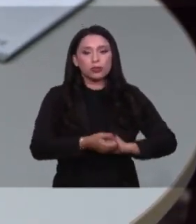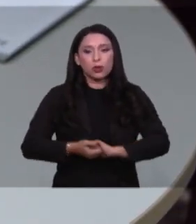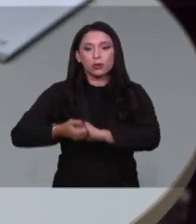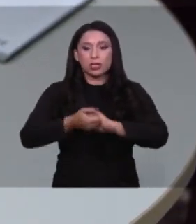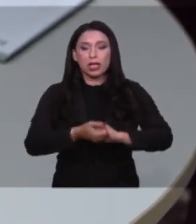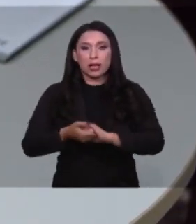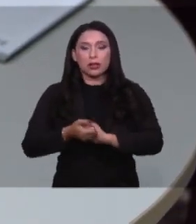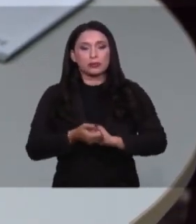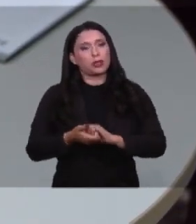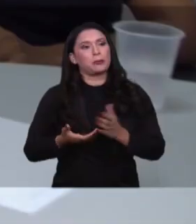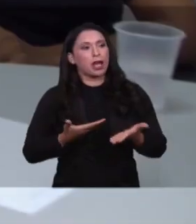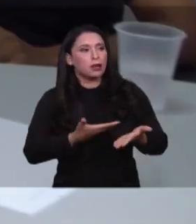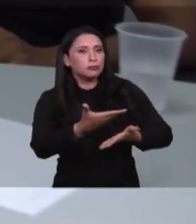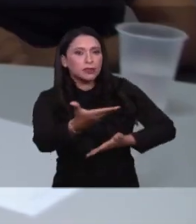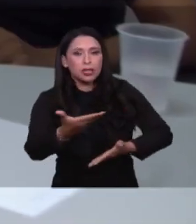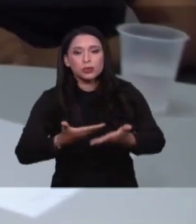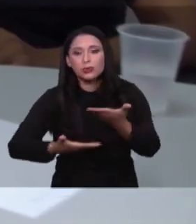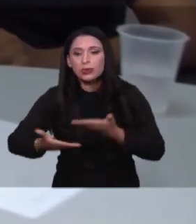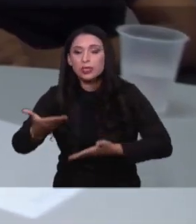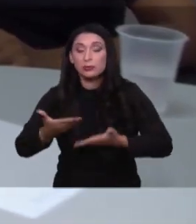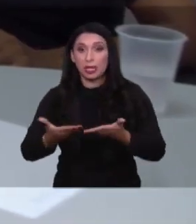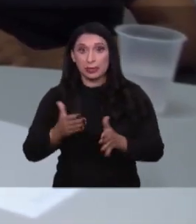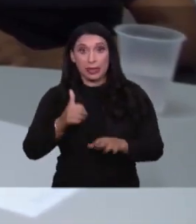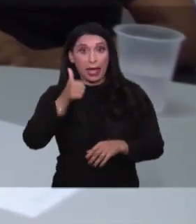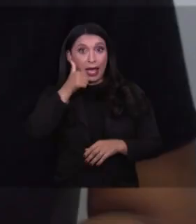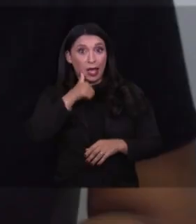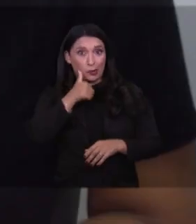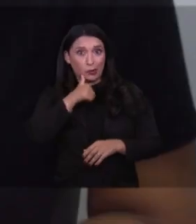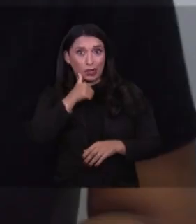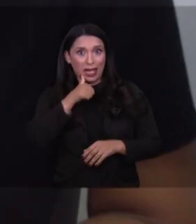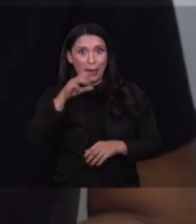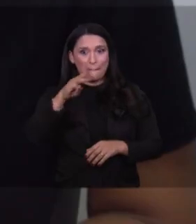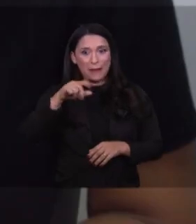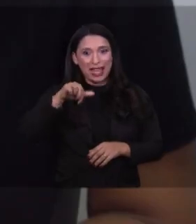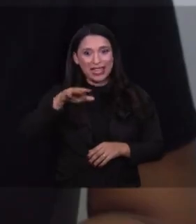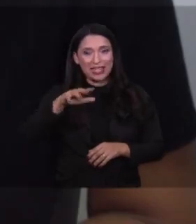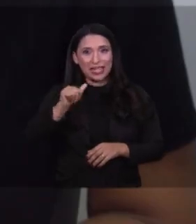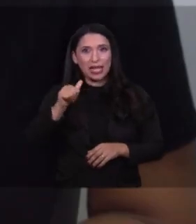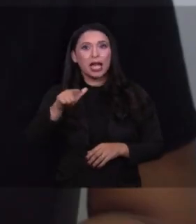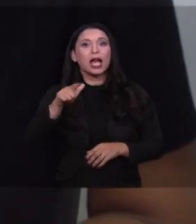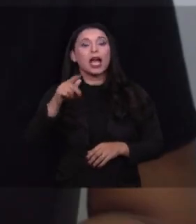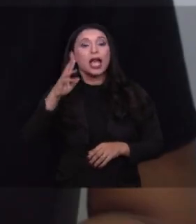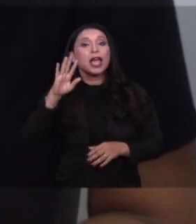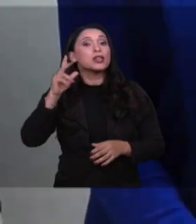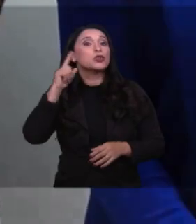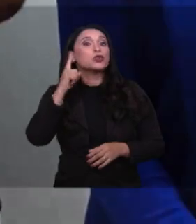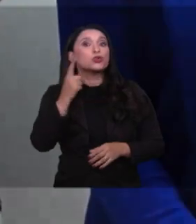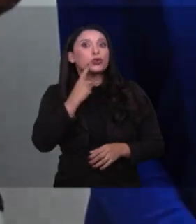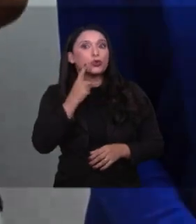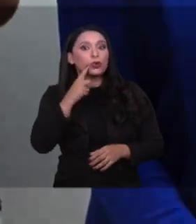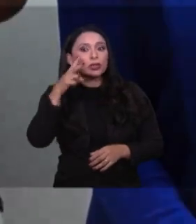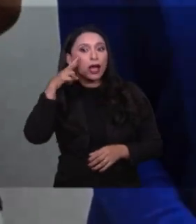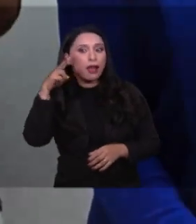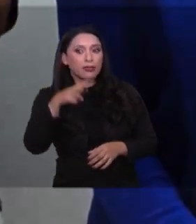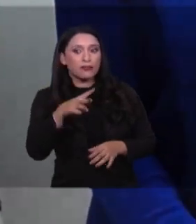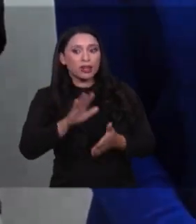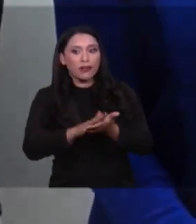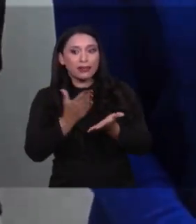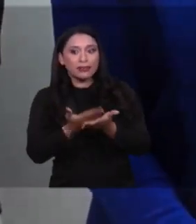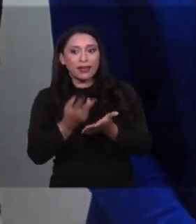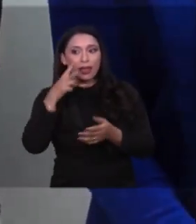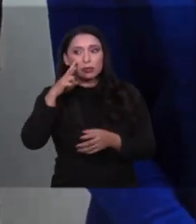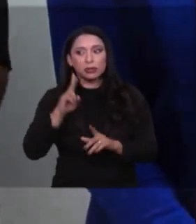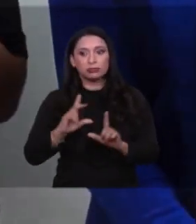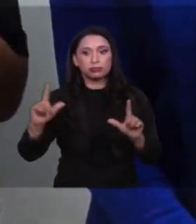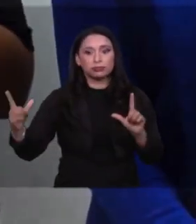auxiliar as duas partes. Já Dona Mariluce, que é surda, fixa o olhar na intérprete de Libras que está do outro lado da tela